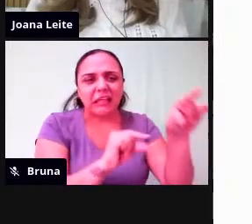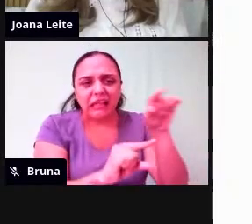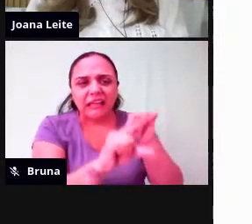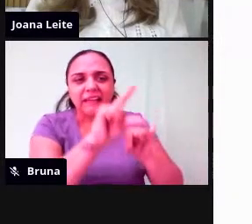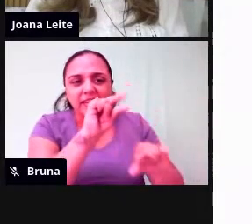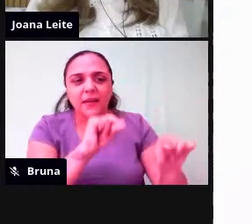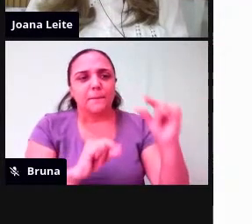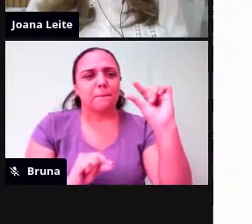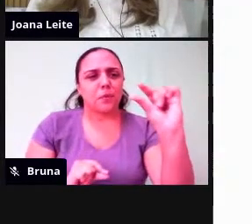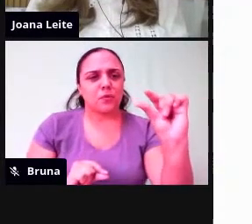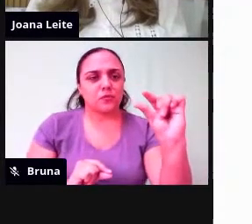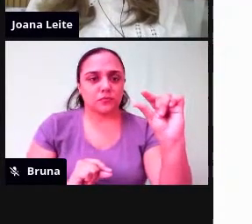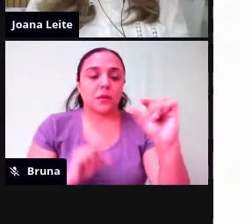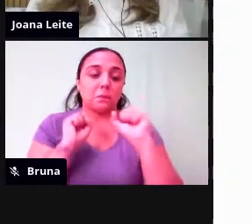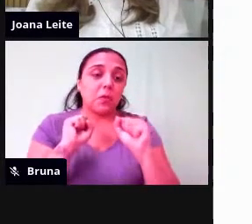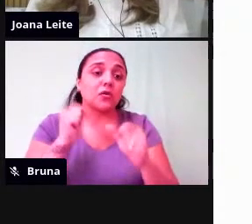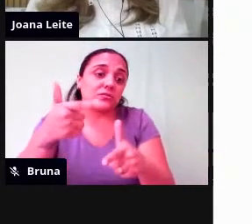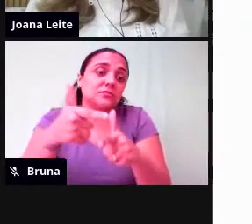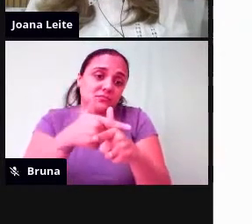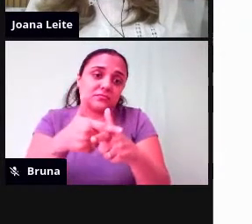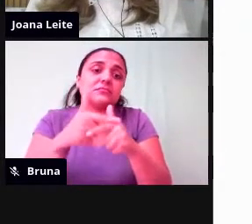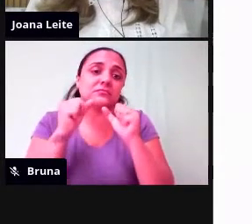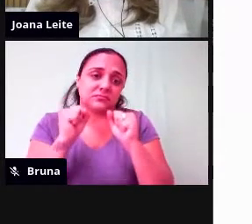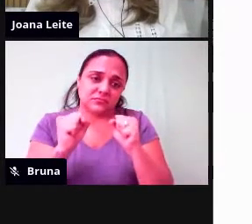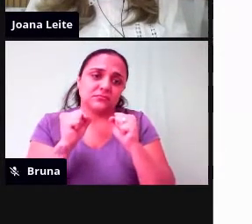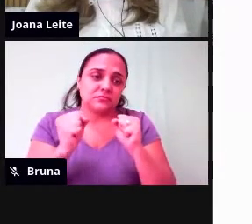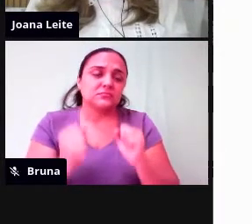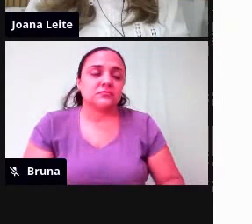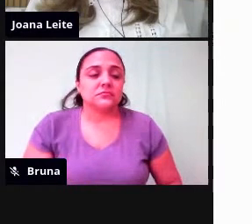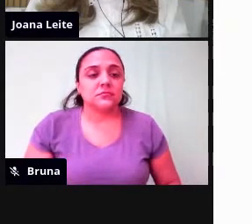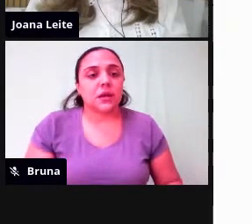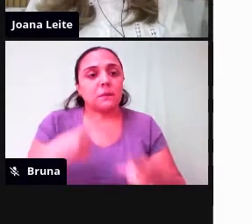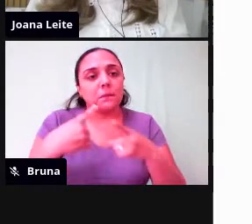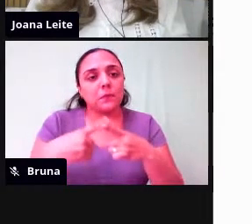Como eu disse para vocês alguns exemplos, às vezes a gente tem um baixo